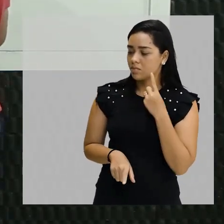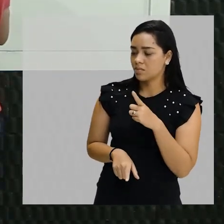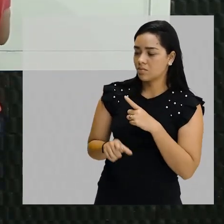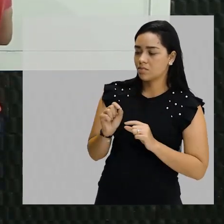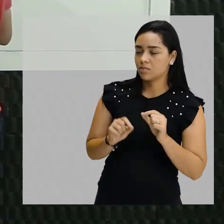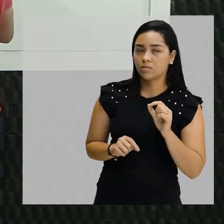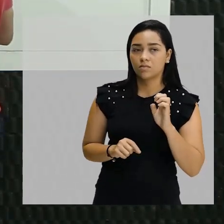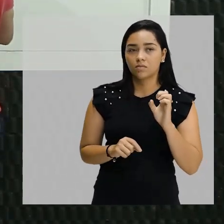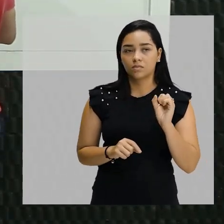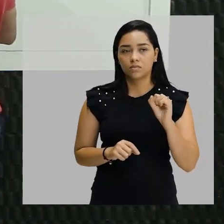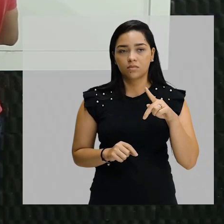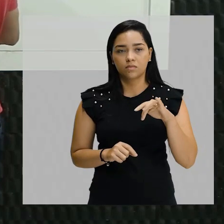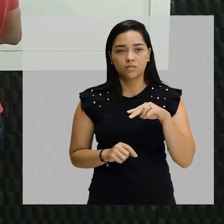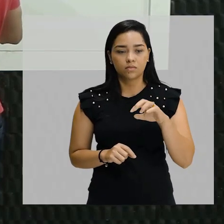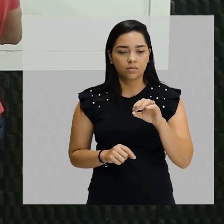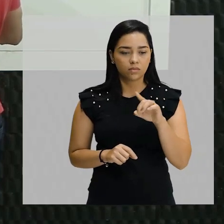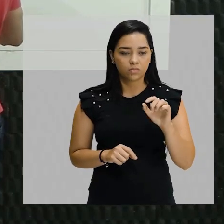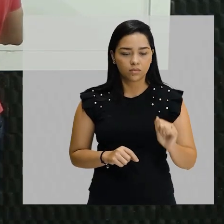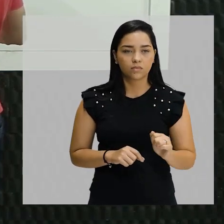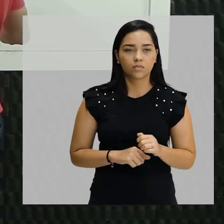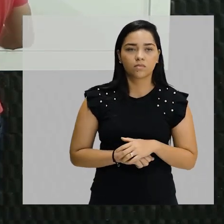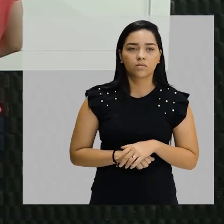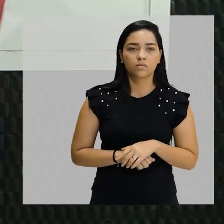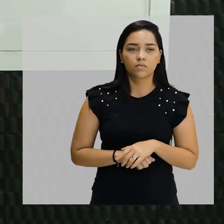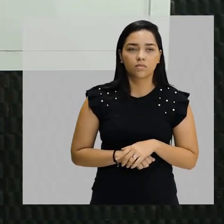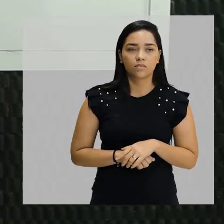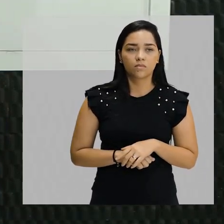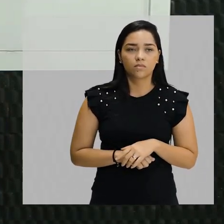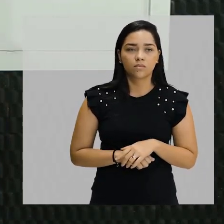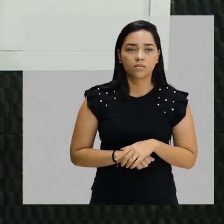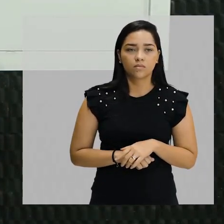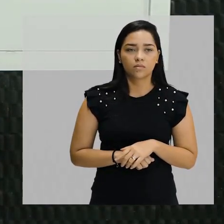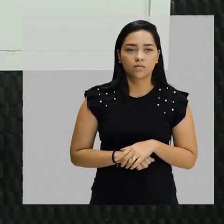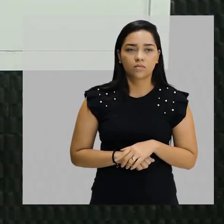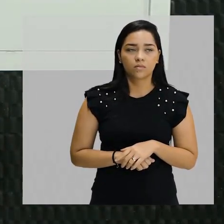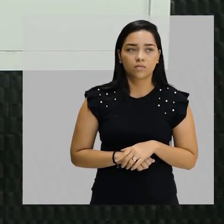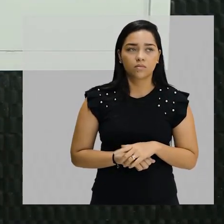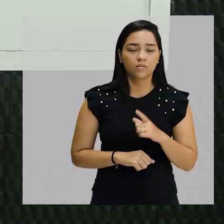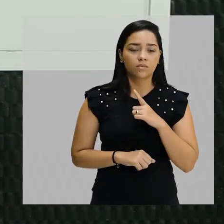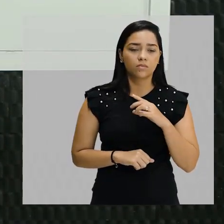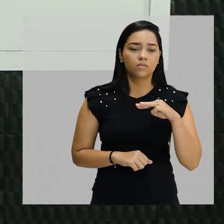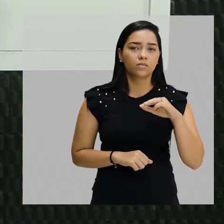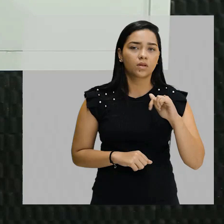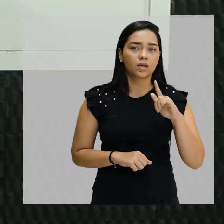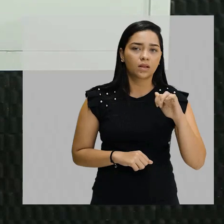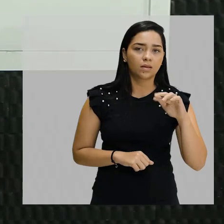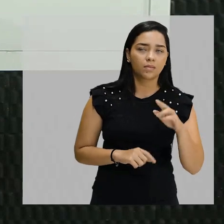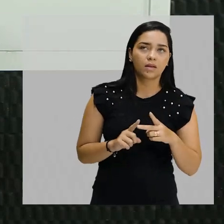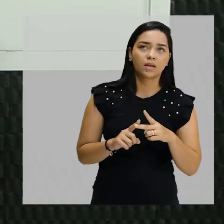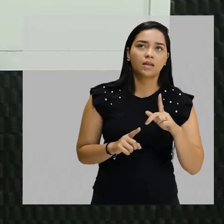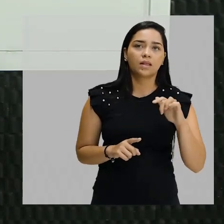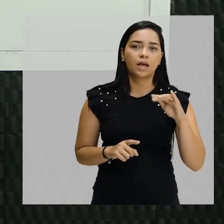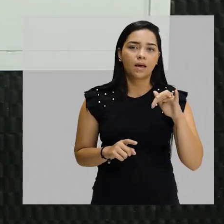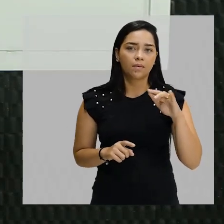esse nossa famoso Espinosa tá nós temos uma lembrança lá